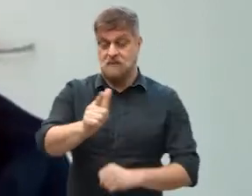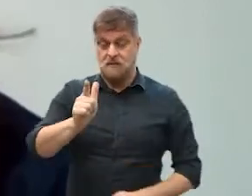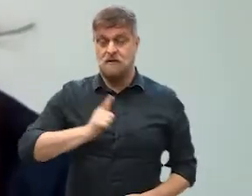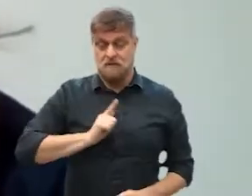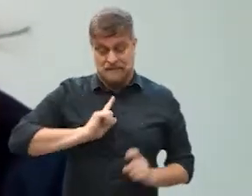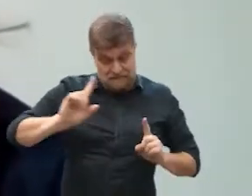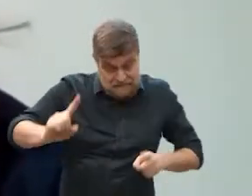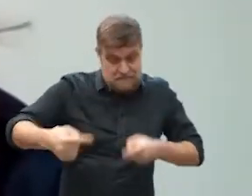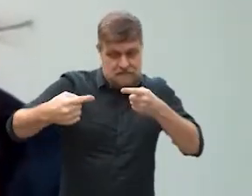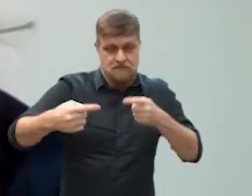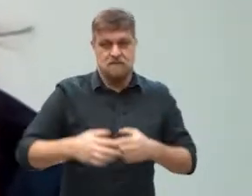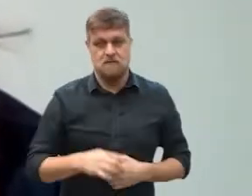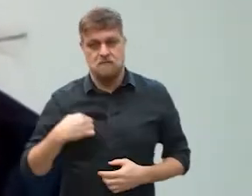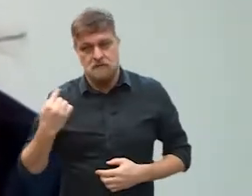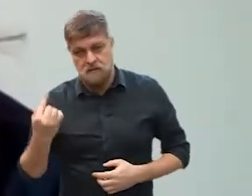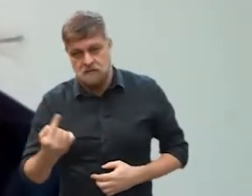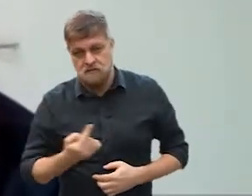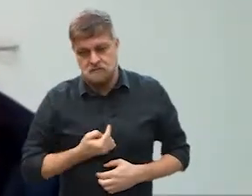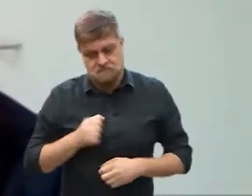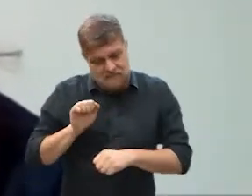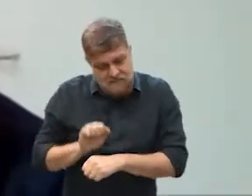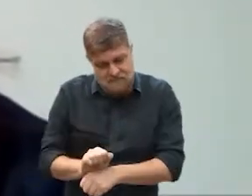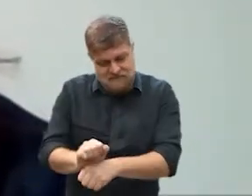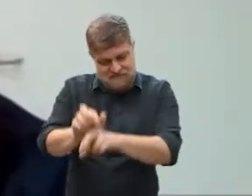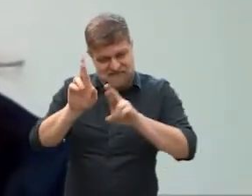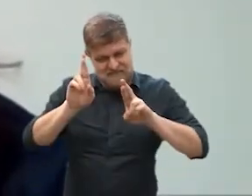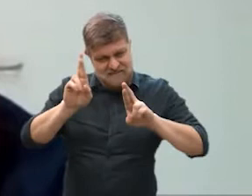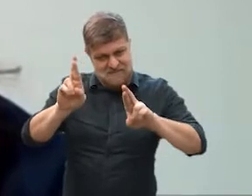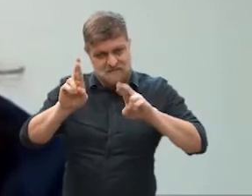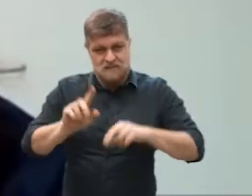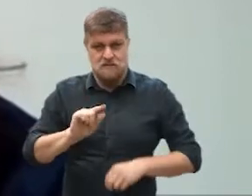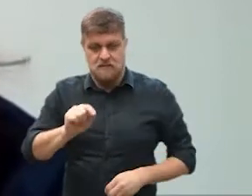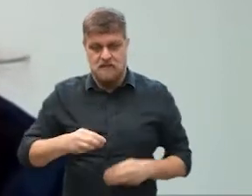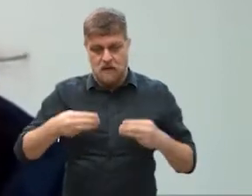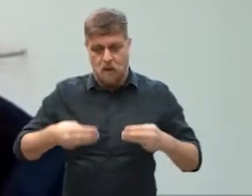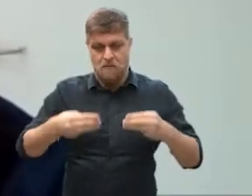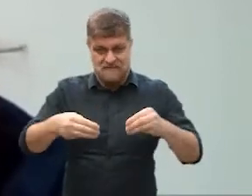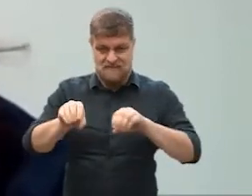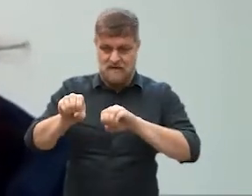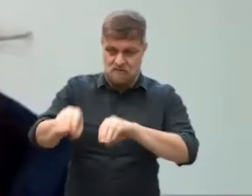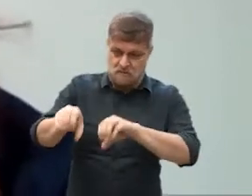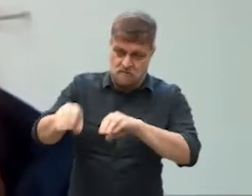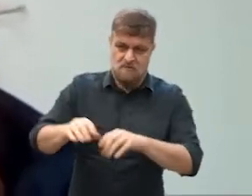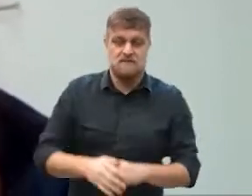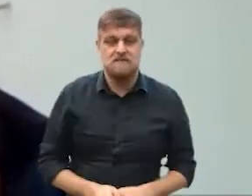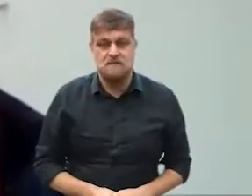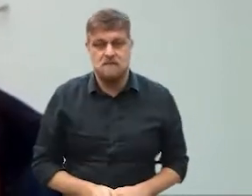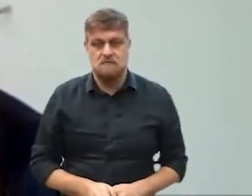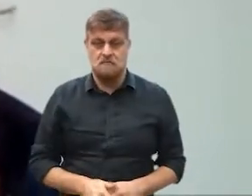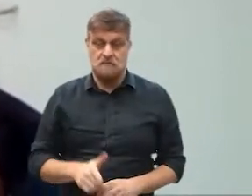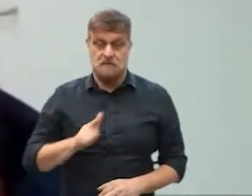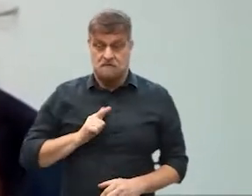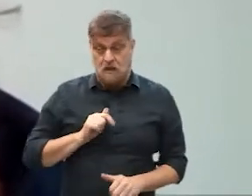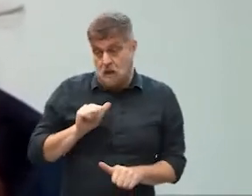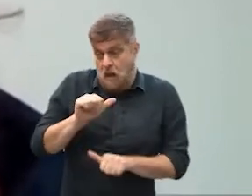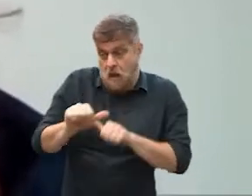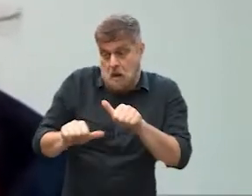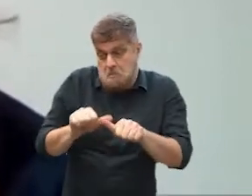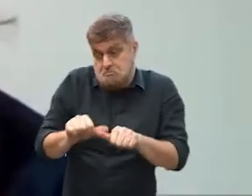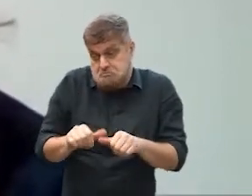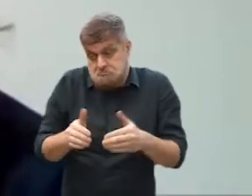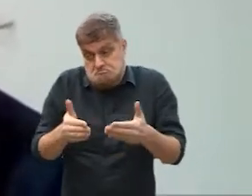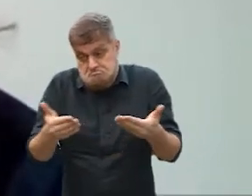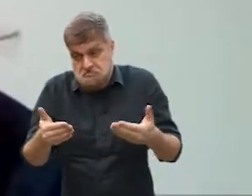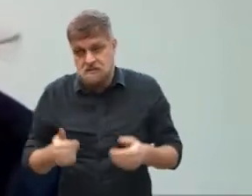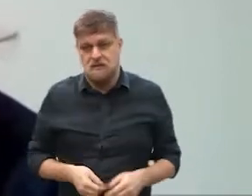ponto e espera-se também de autoridades e do MEC ou do Conselho Nacional se vai haver alguma